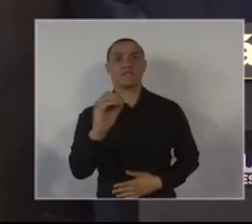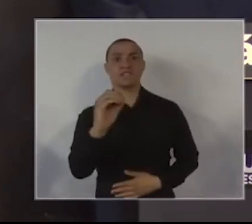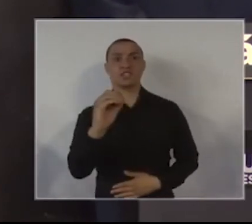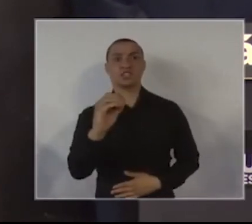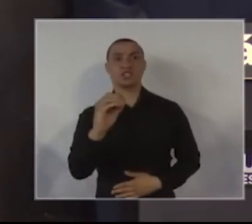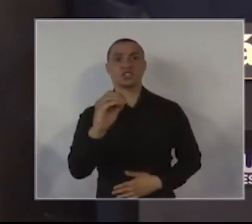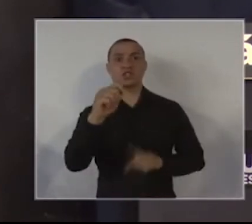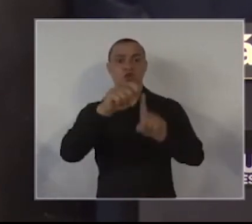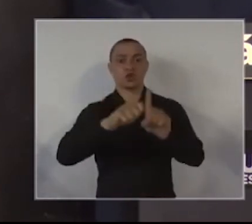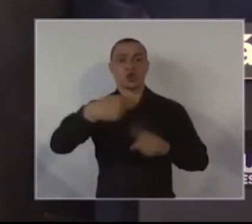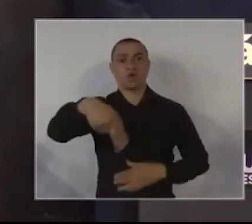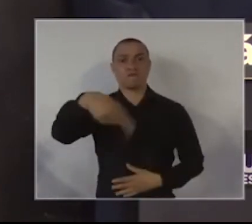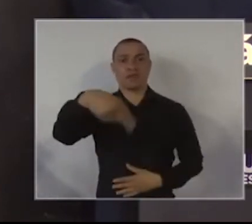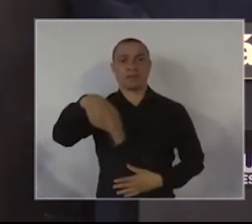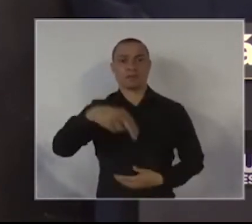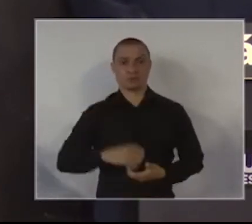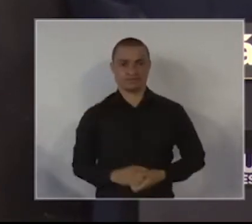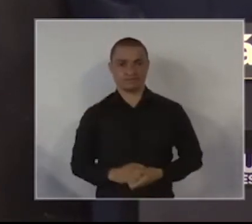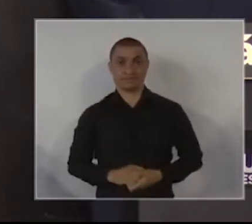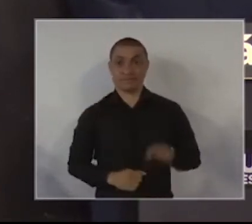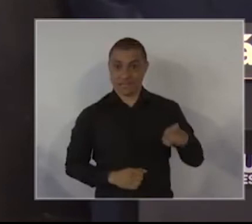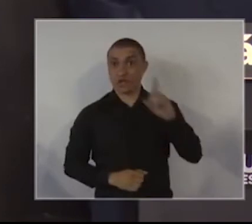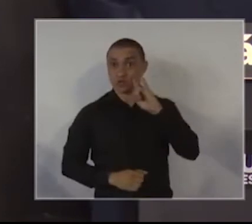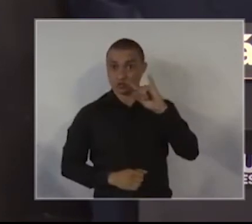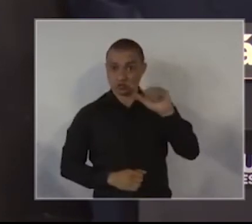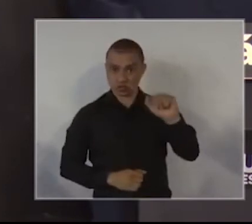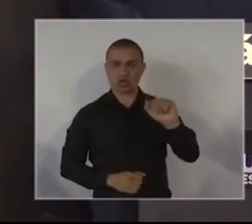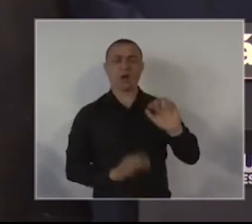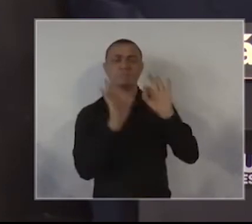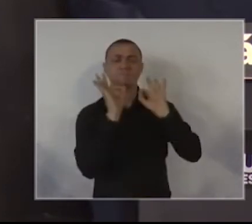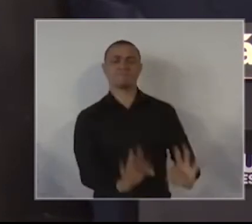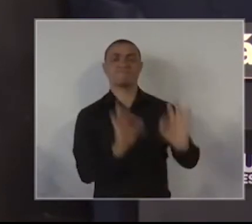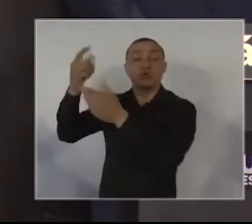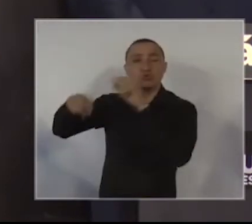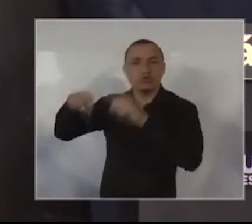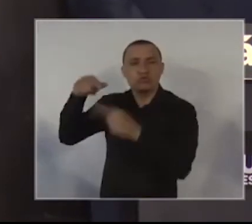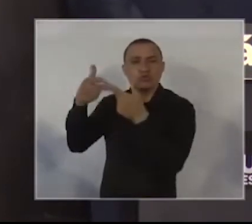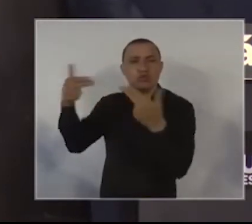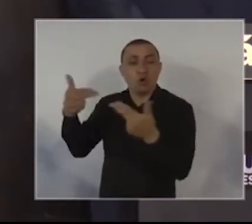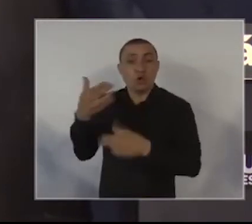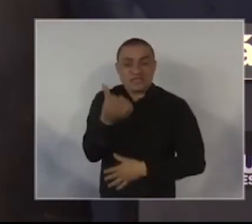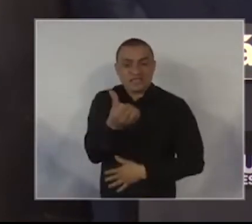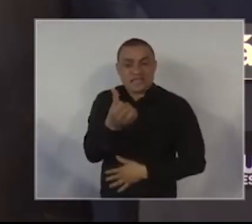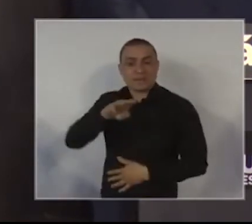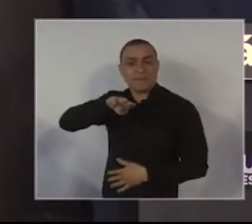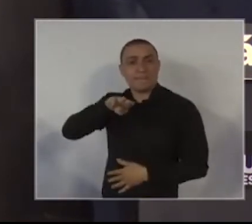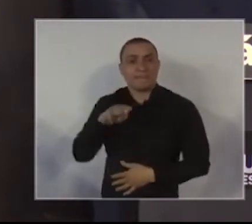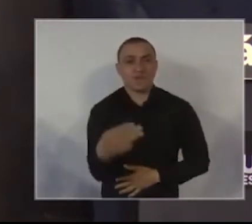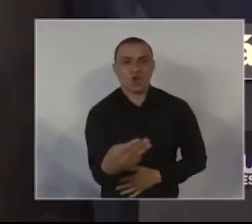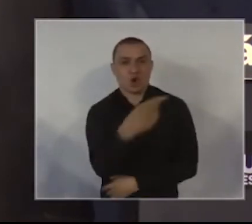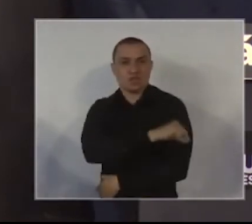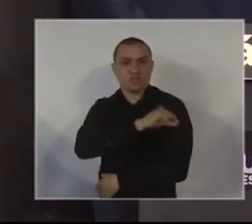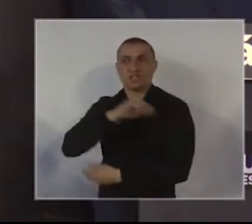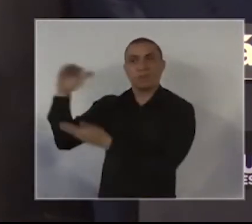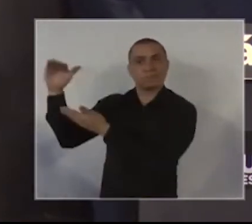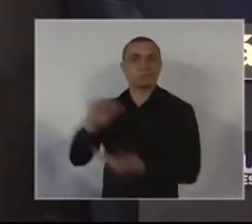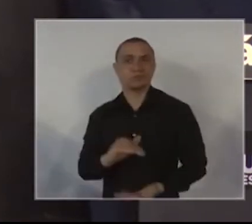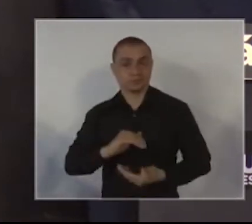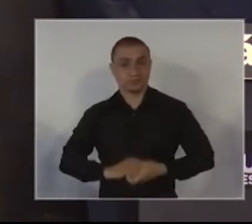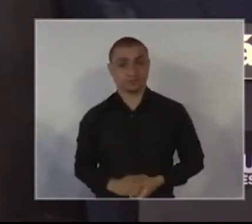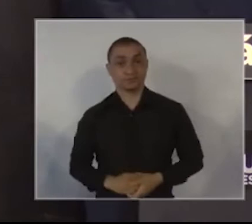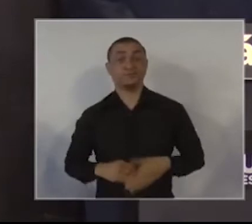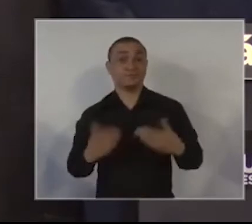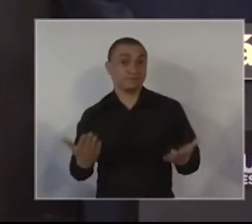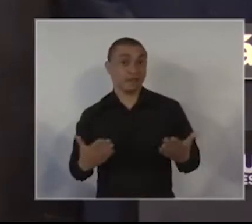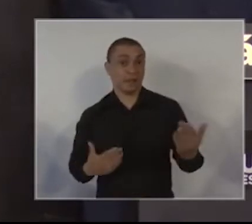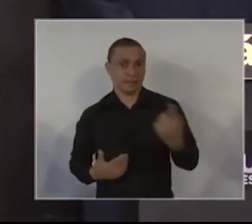de novembro. E esta data está confirmada. 6 milhões de vacinas, sendo